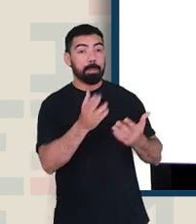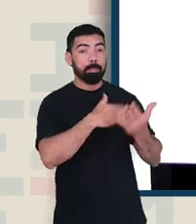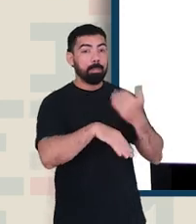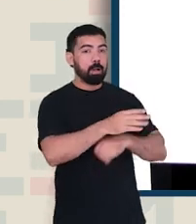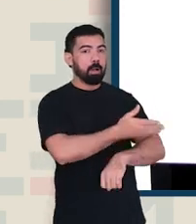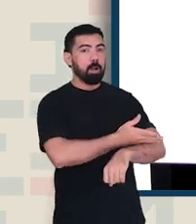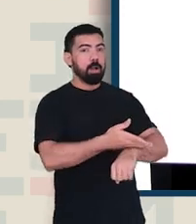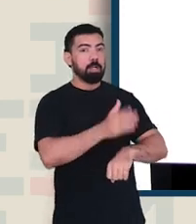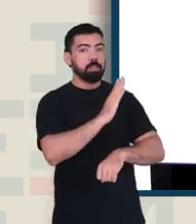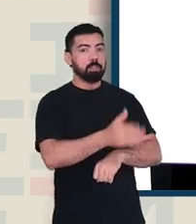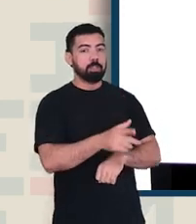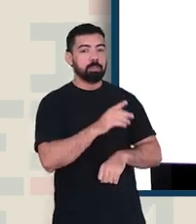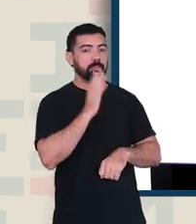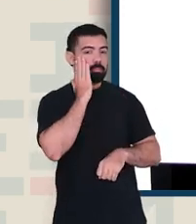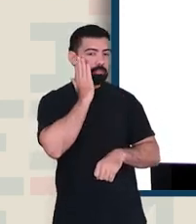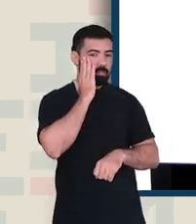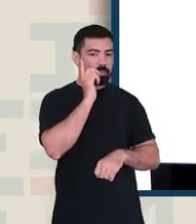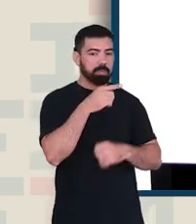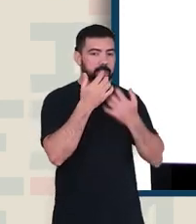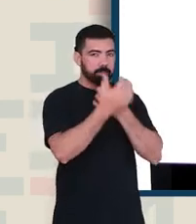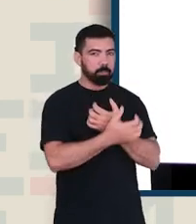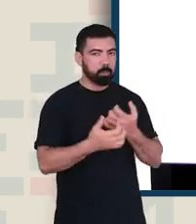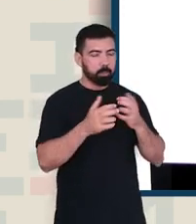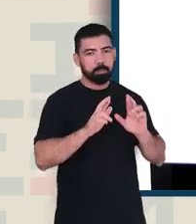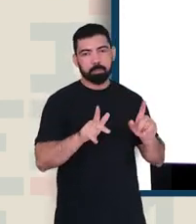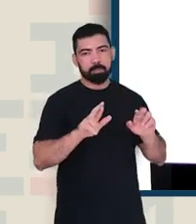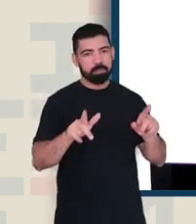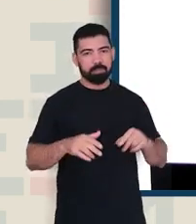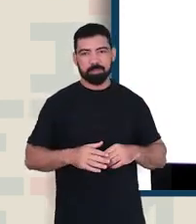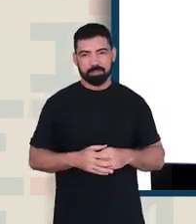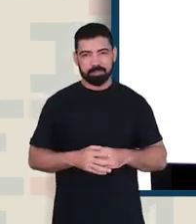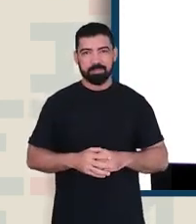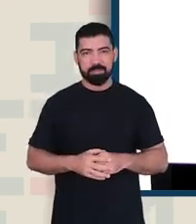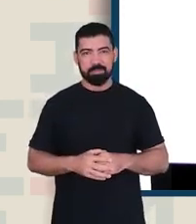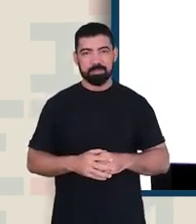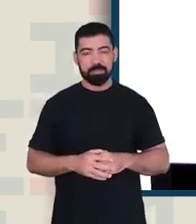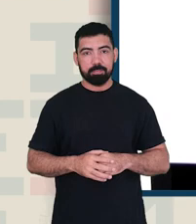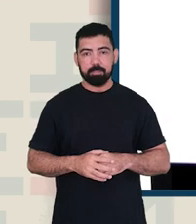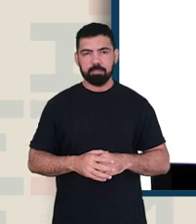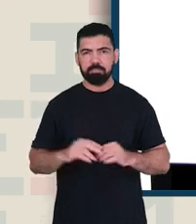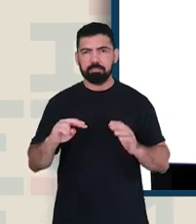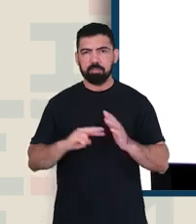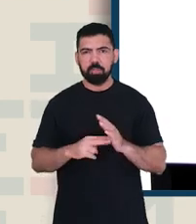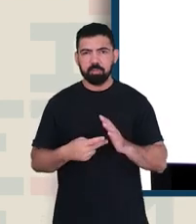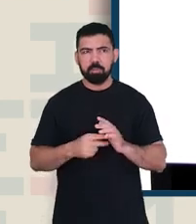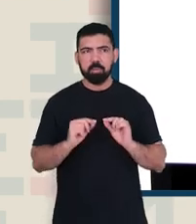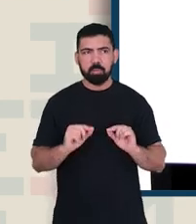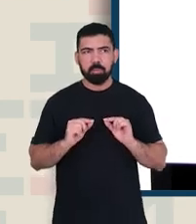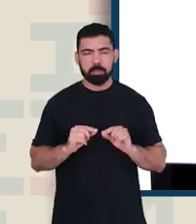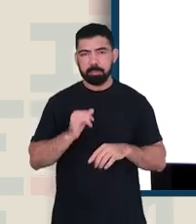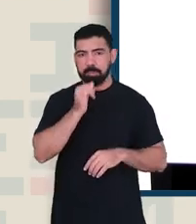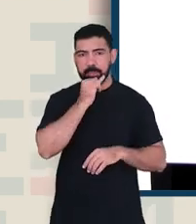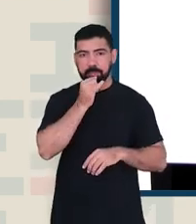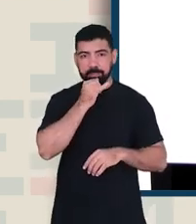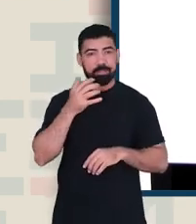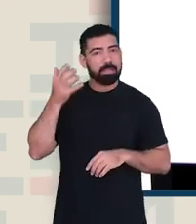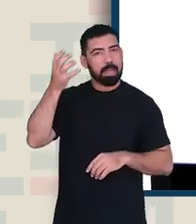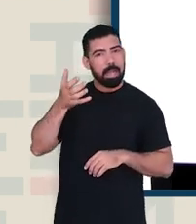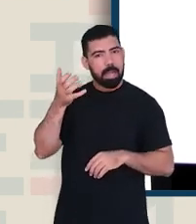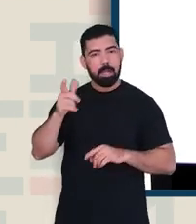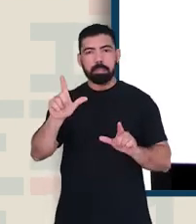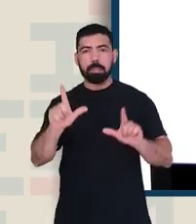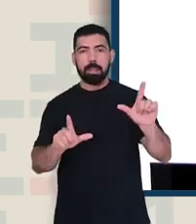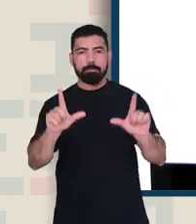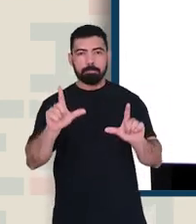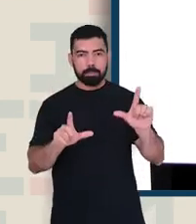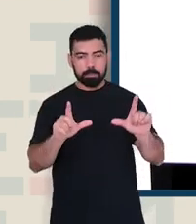acostumado a entender como música, certo? Quer dizer, quando a gente liga o rádio,